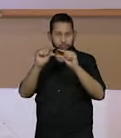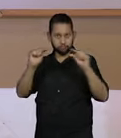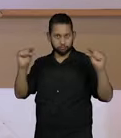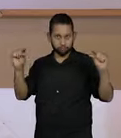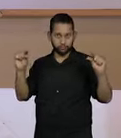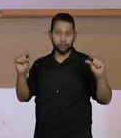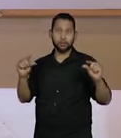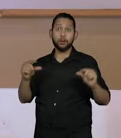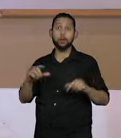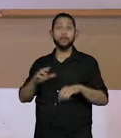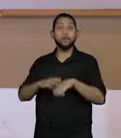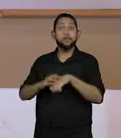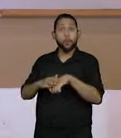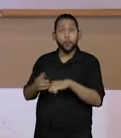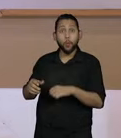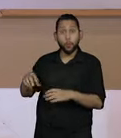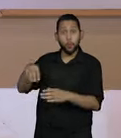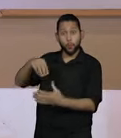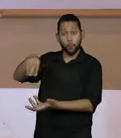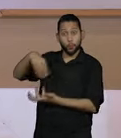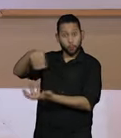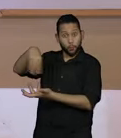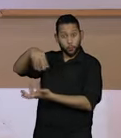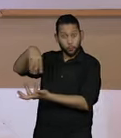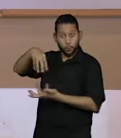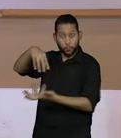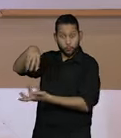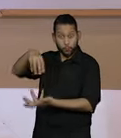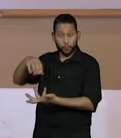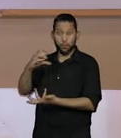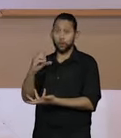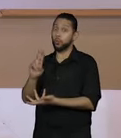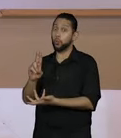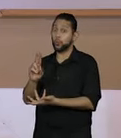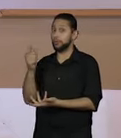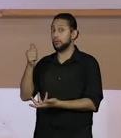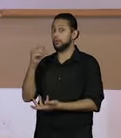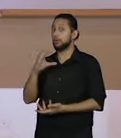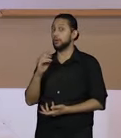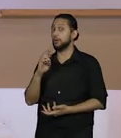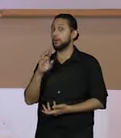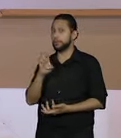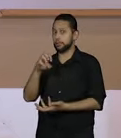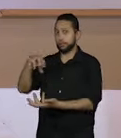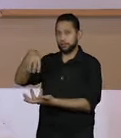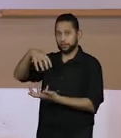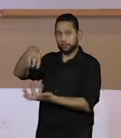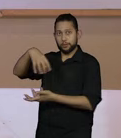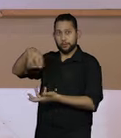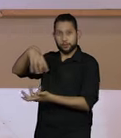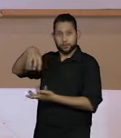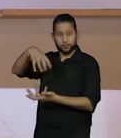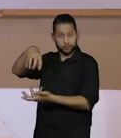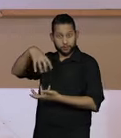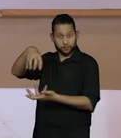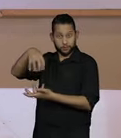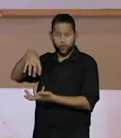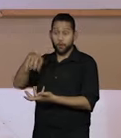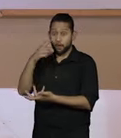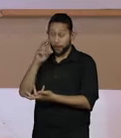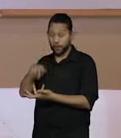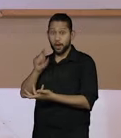então uma solução de sulfato de cobre, tá? Essa solução, uma solução